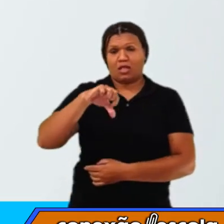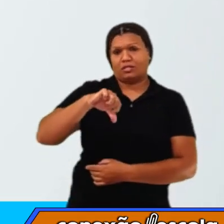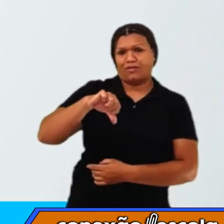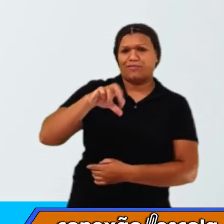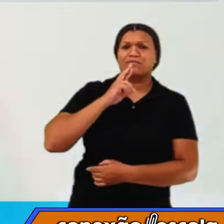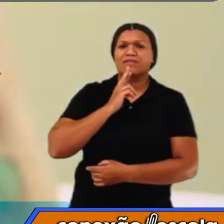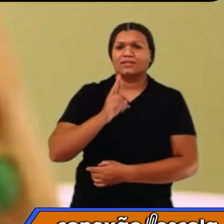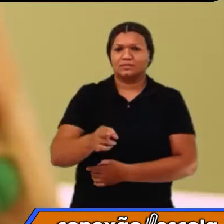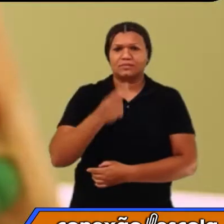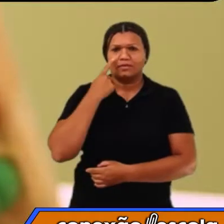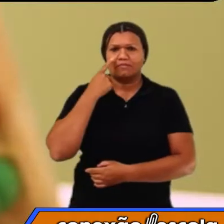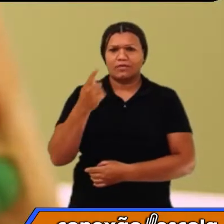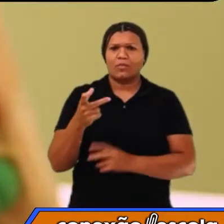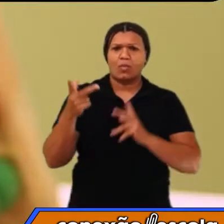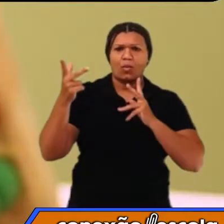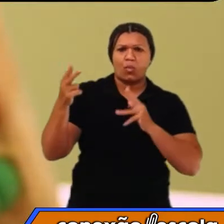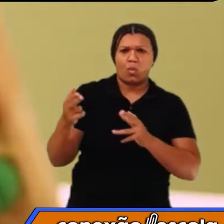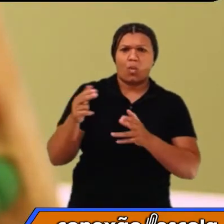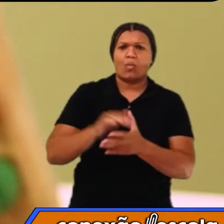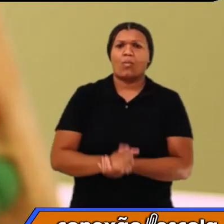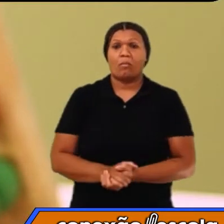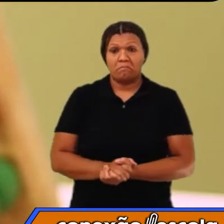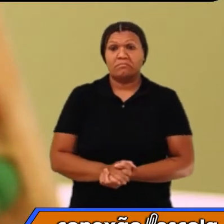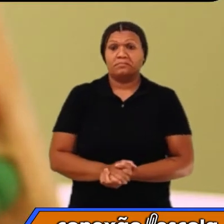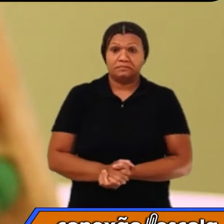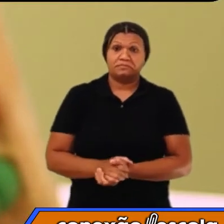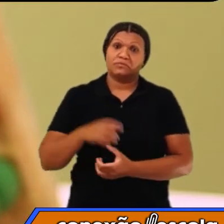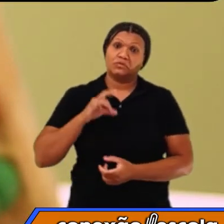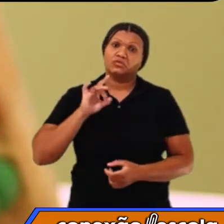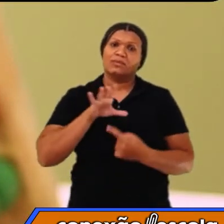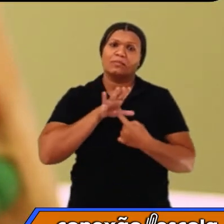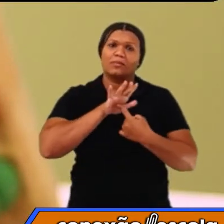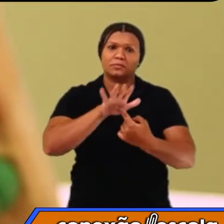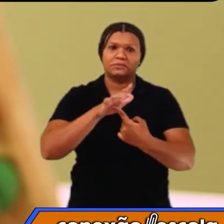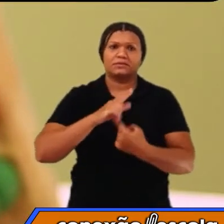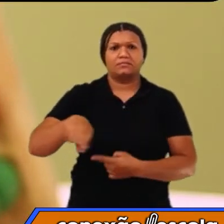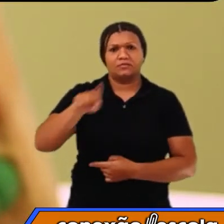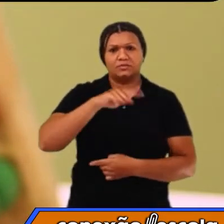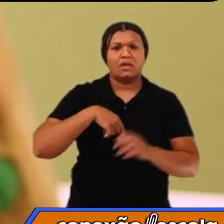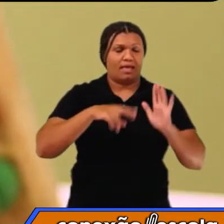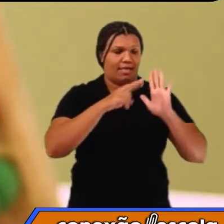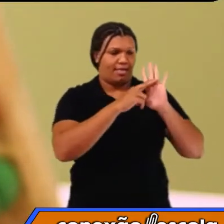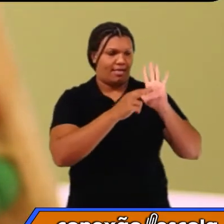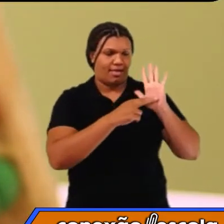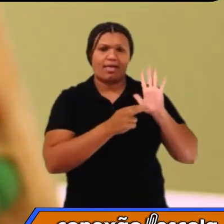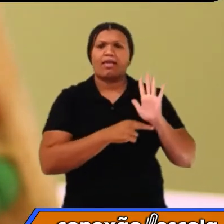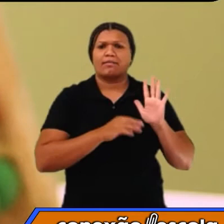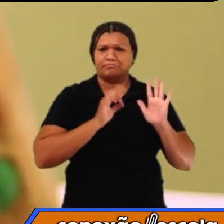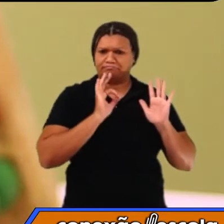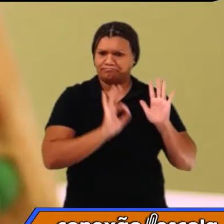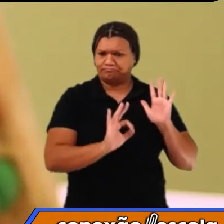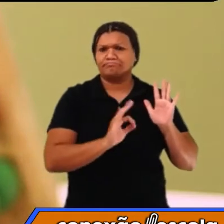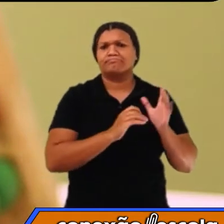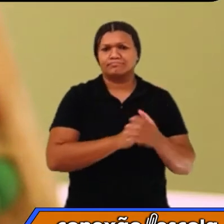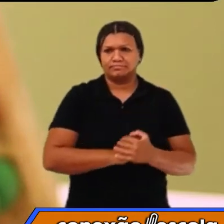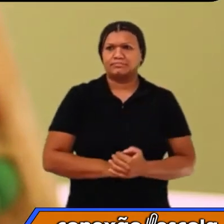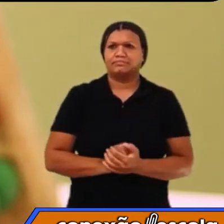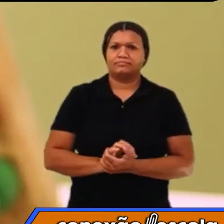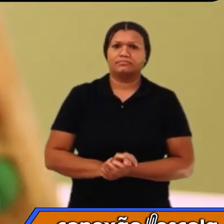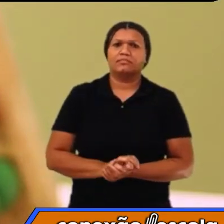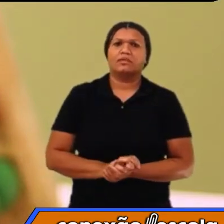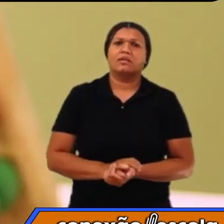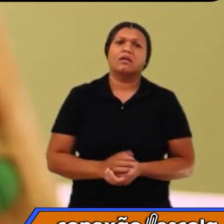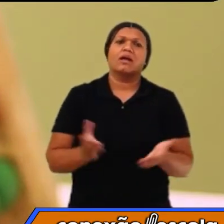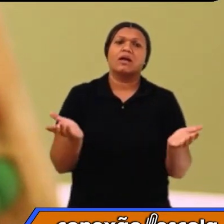não deu do mesmo jeito Tem um mostrei só mostrei que a regrinha é falida Tá bom